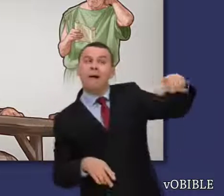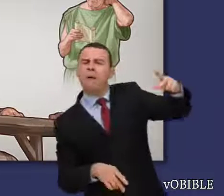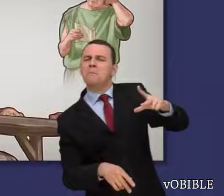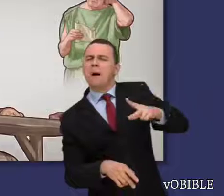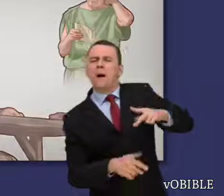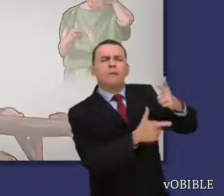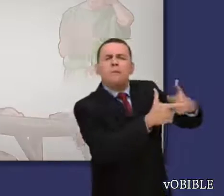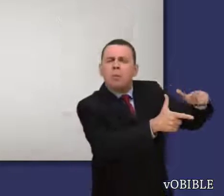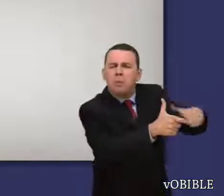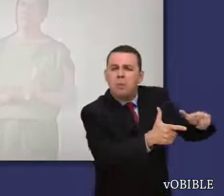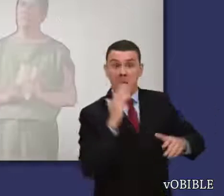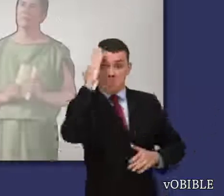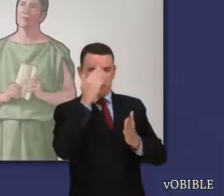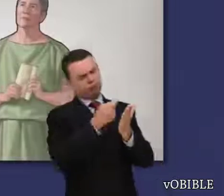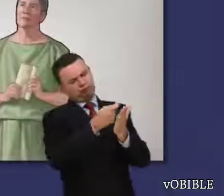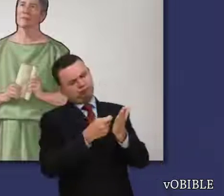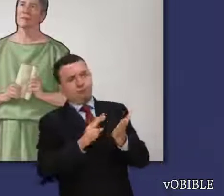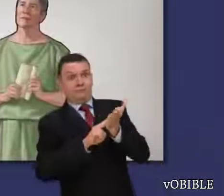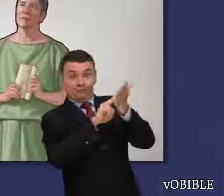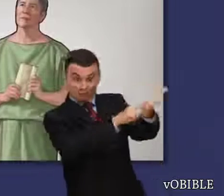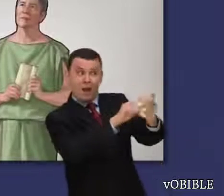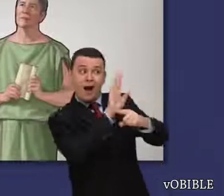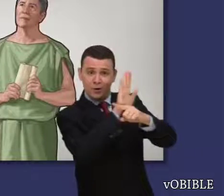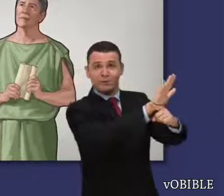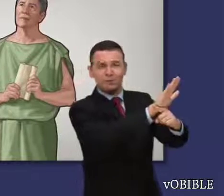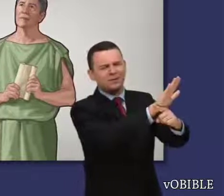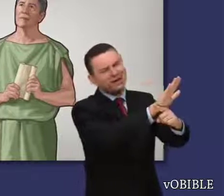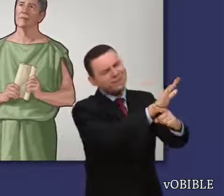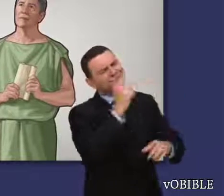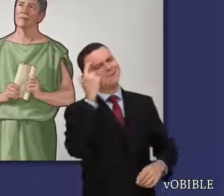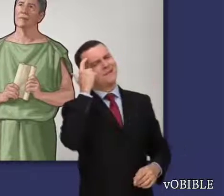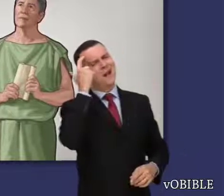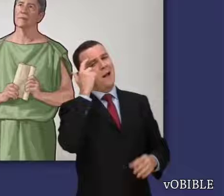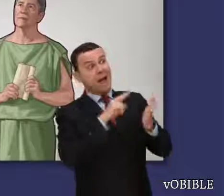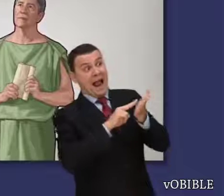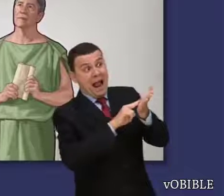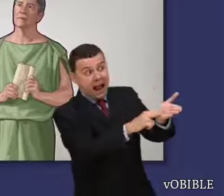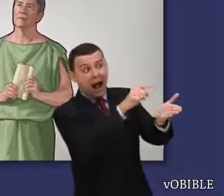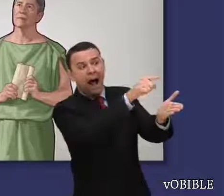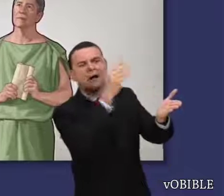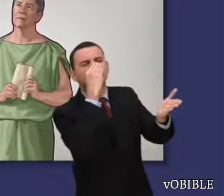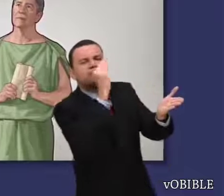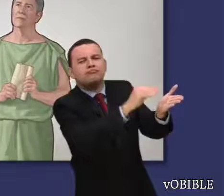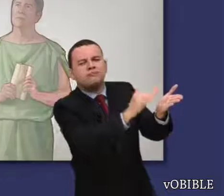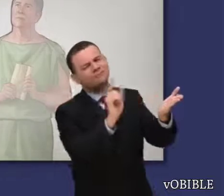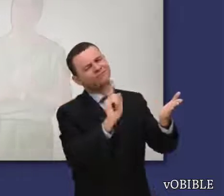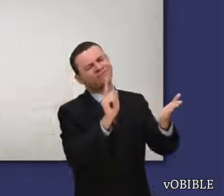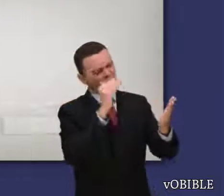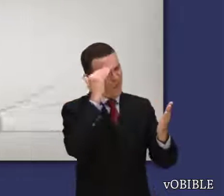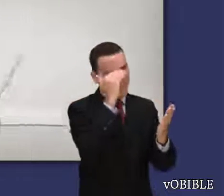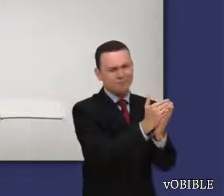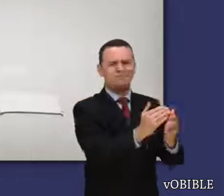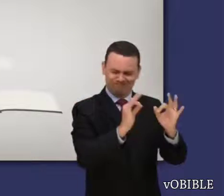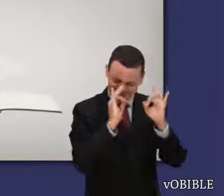que agora é seu irmão. Paulo deixa claro que confia que Filémon vai fazer até mais do que se espera dele.